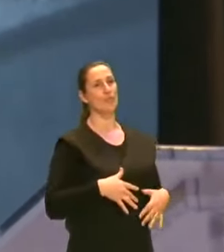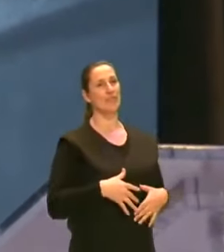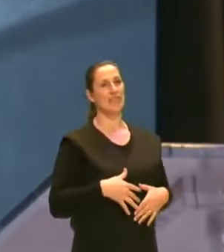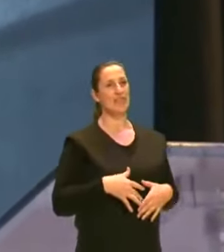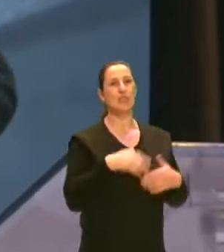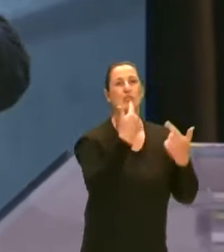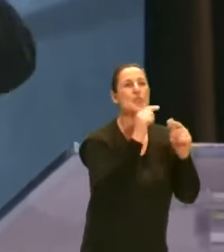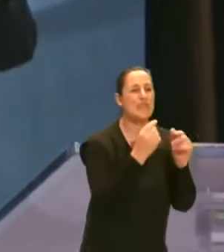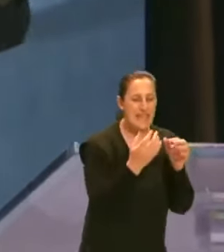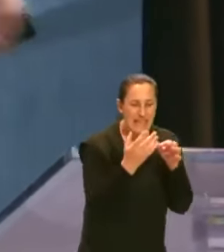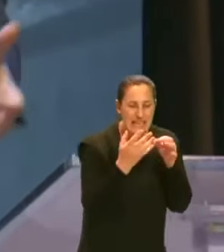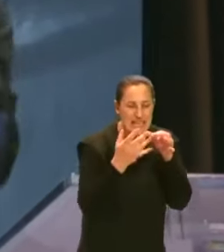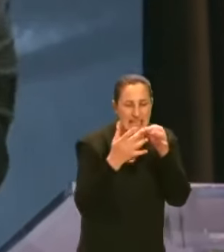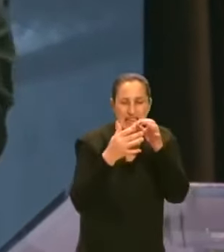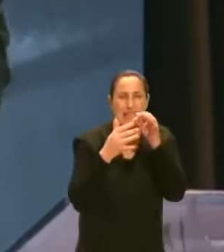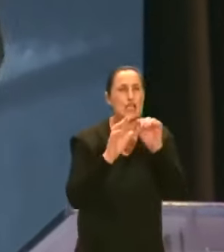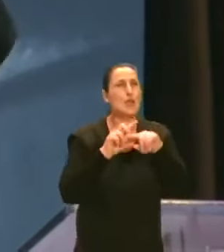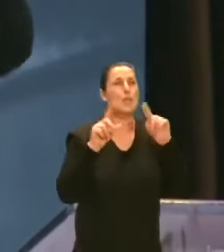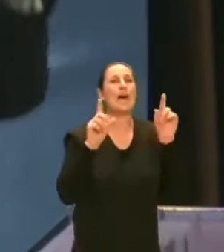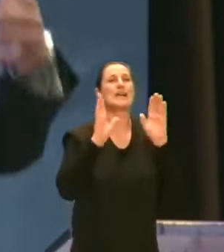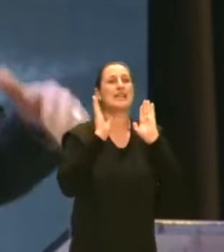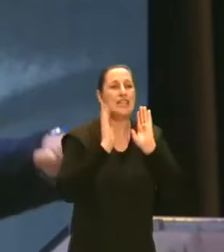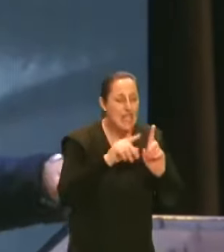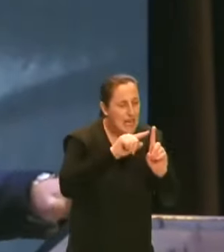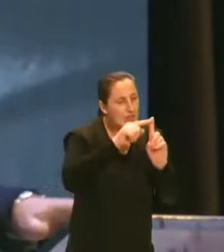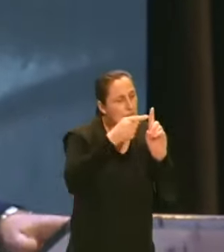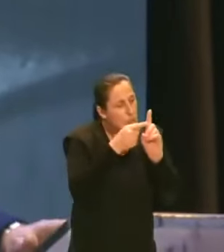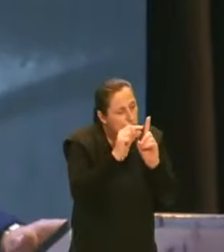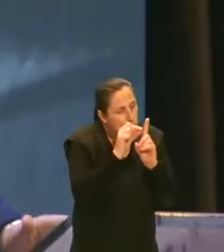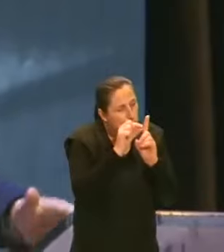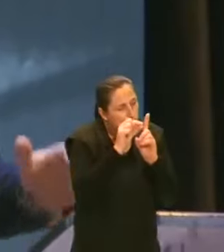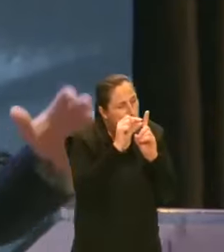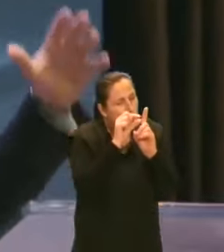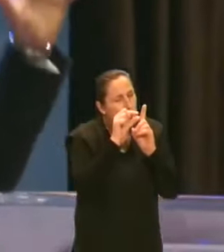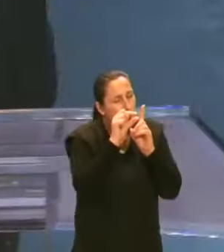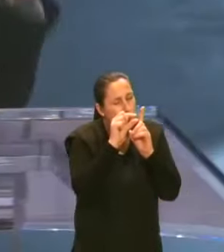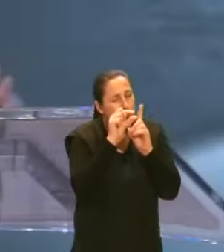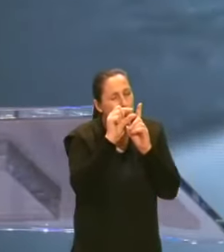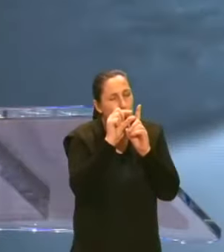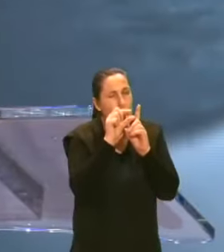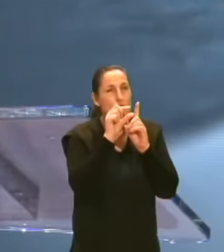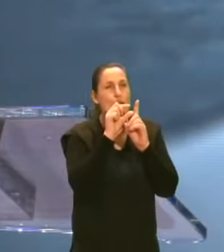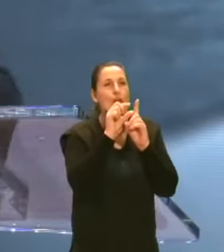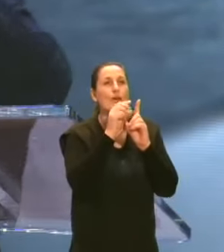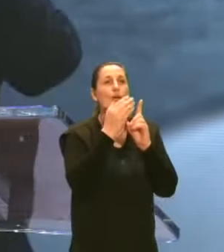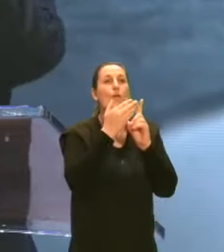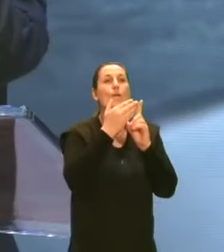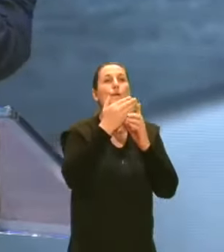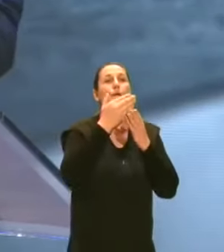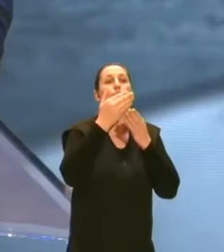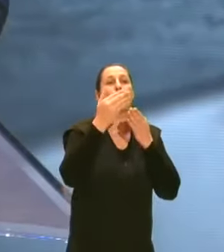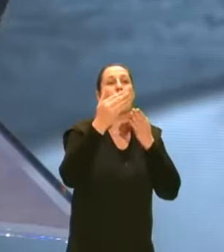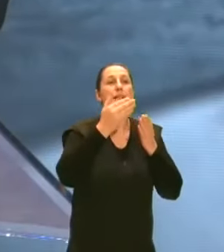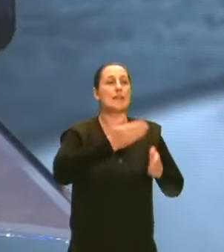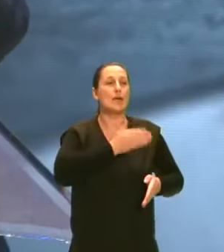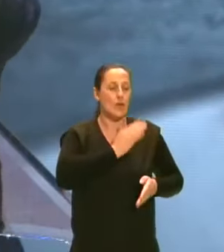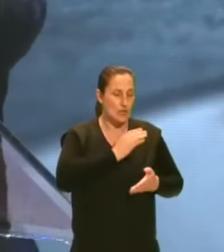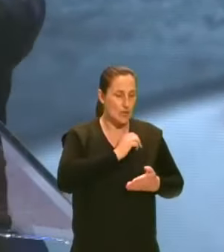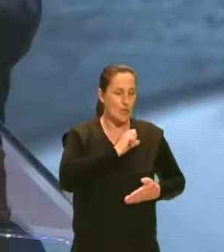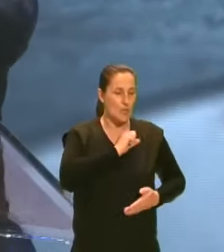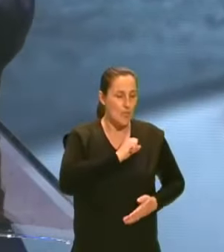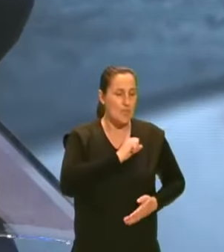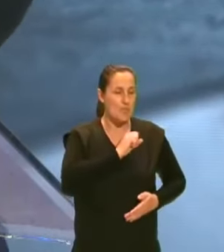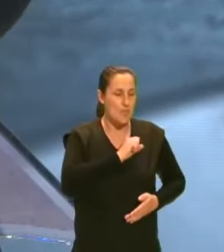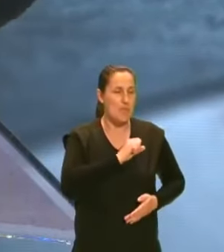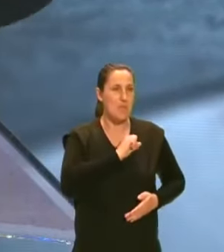não tem nada, mas tem vida, Deus é grande. Queridos, quando nós estamos passando por problemas, nós temos que elevar os nossos